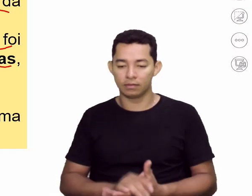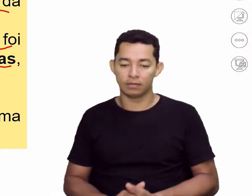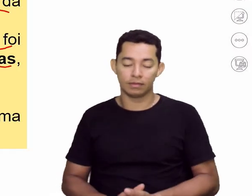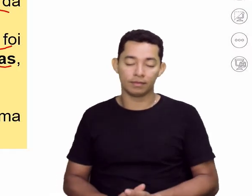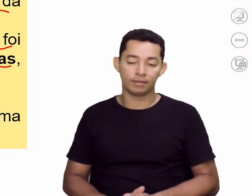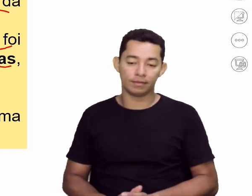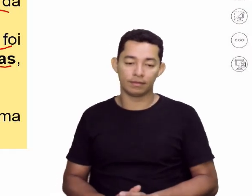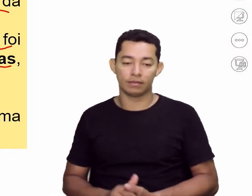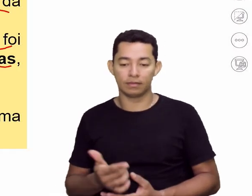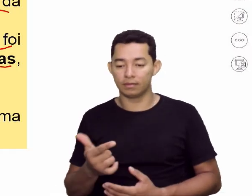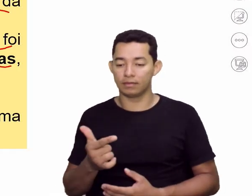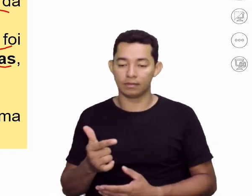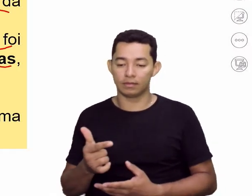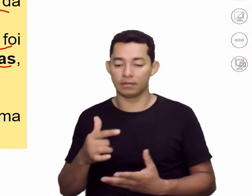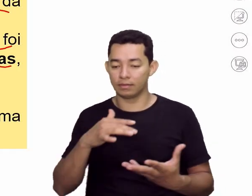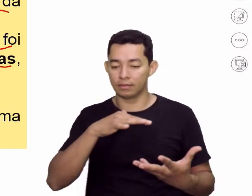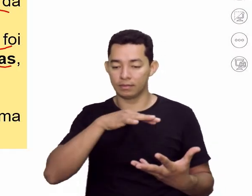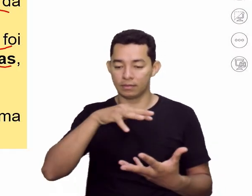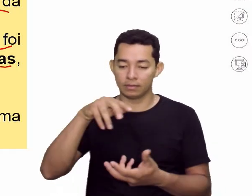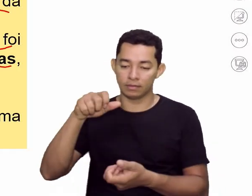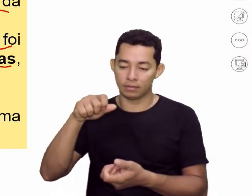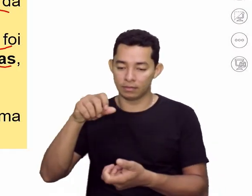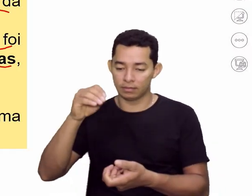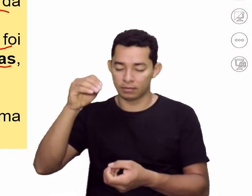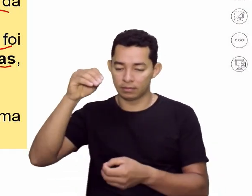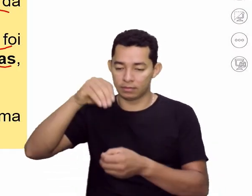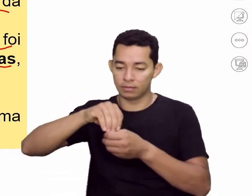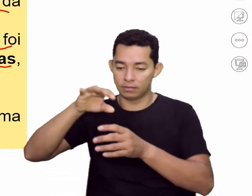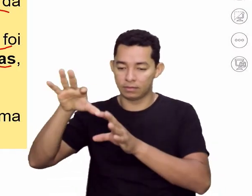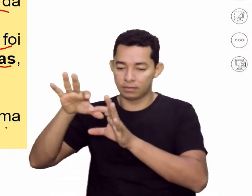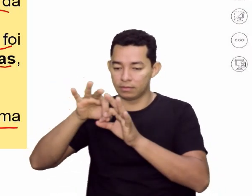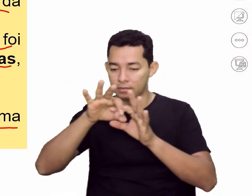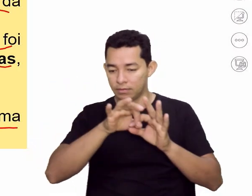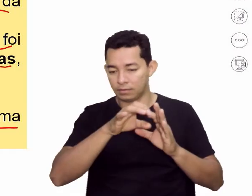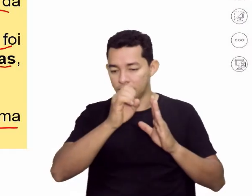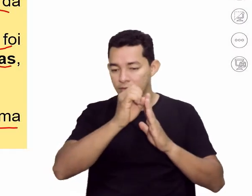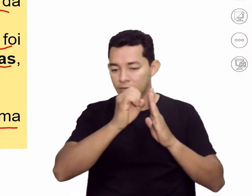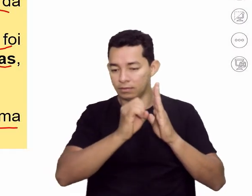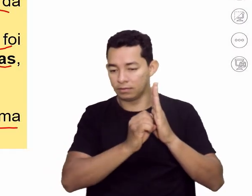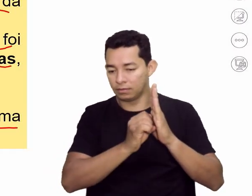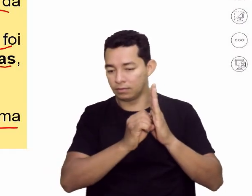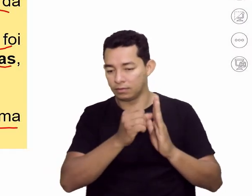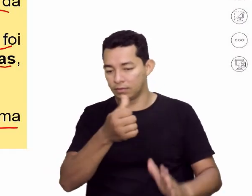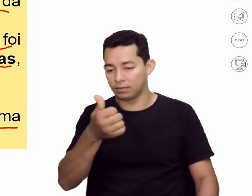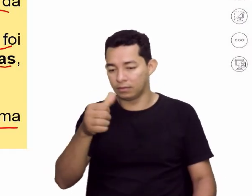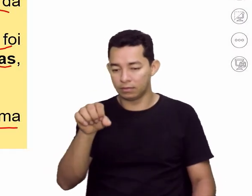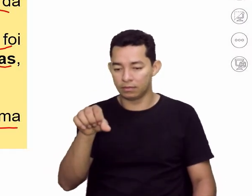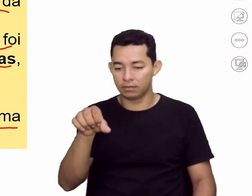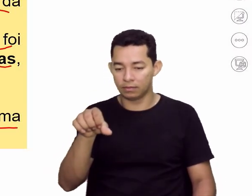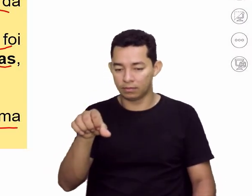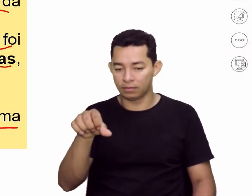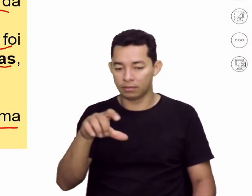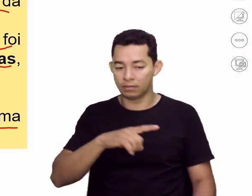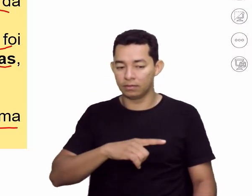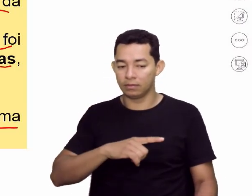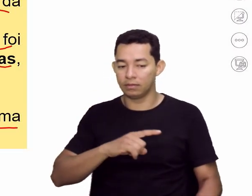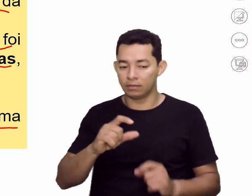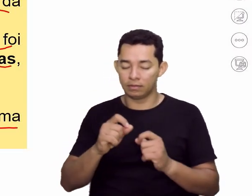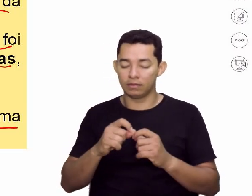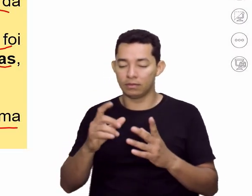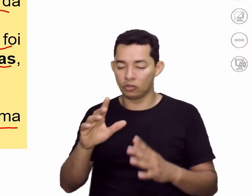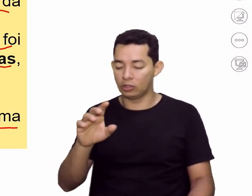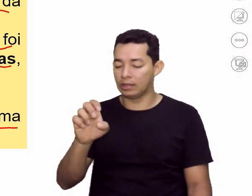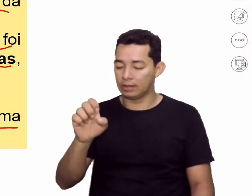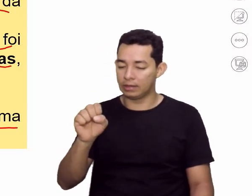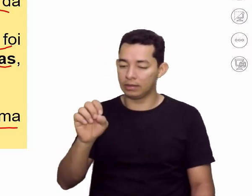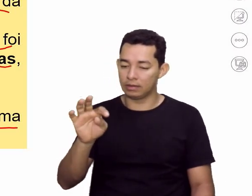não existia mais o mundo no contexto do século XIX. Surge uma estética